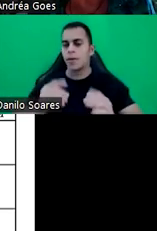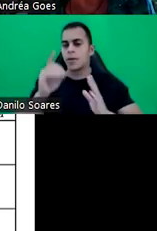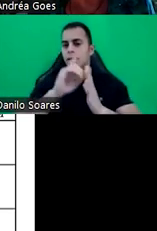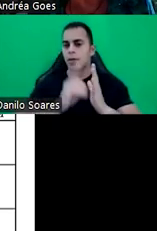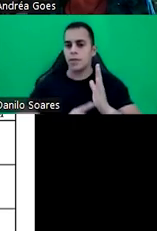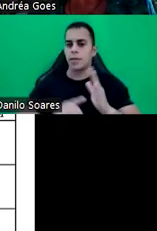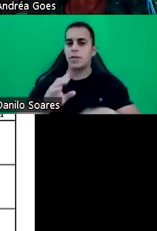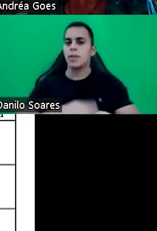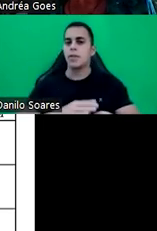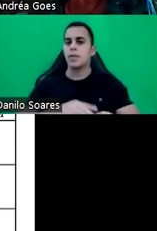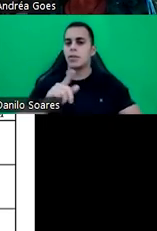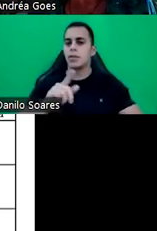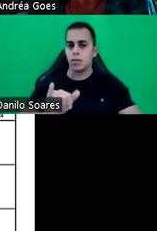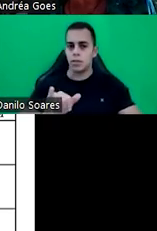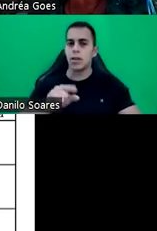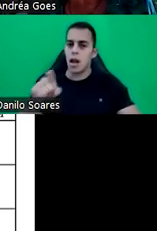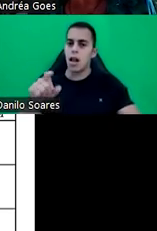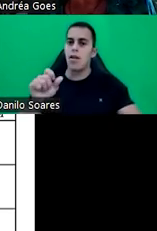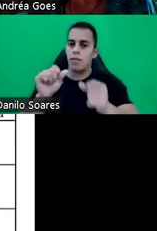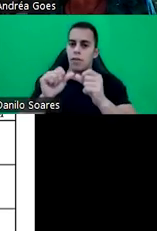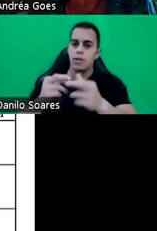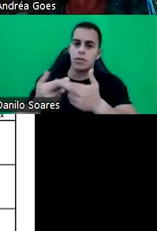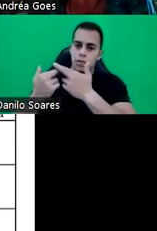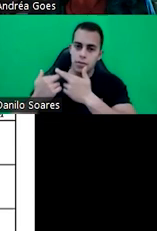Gina Redes. Então, ela é responsável